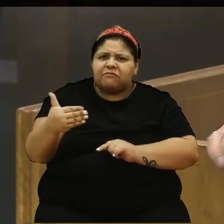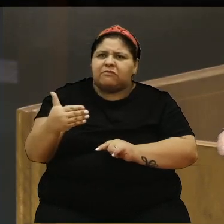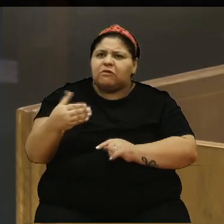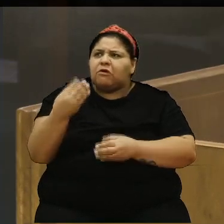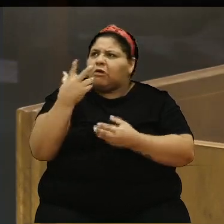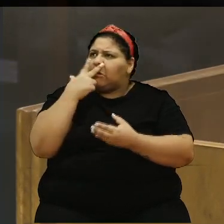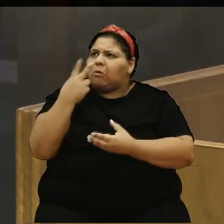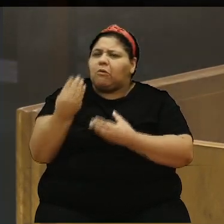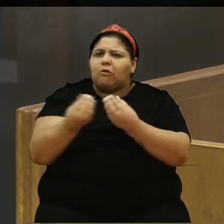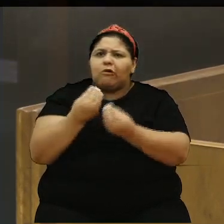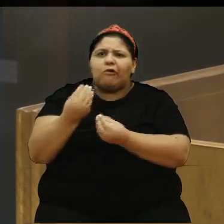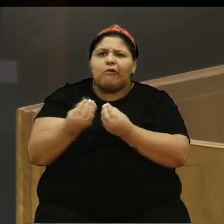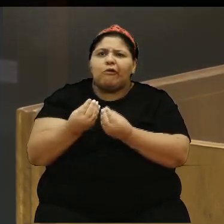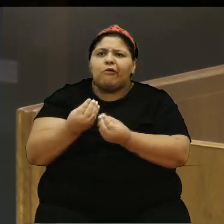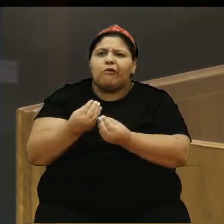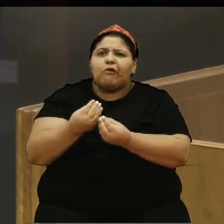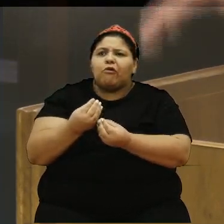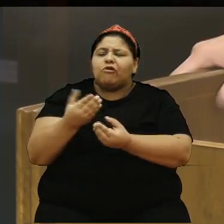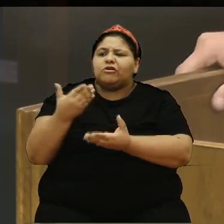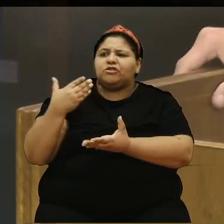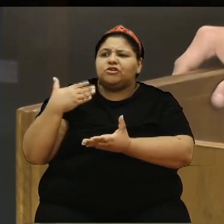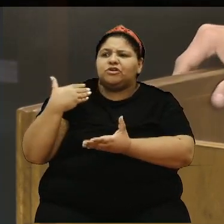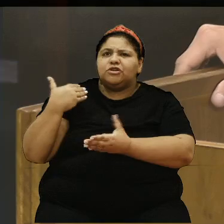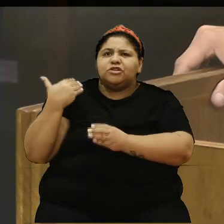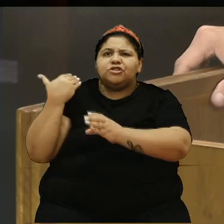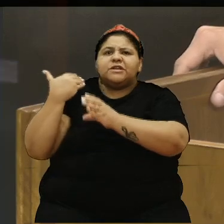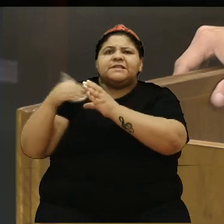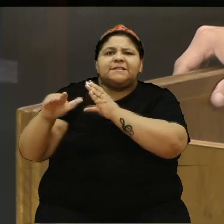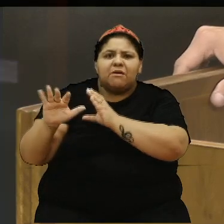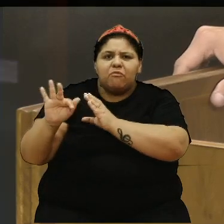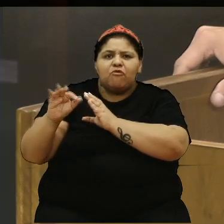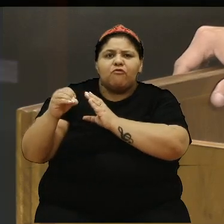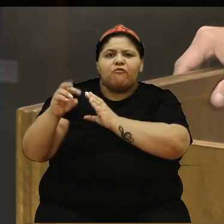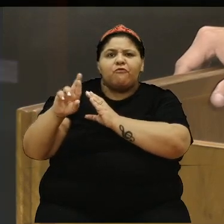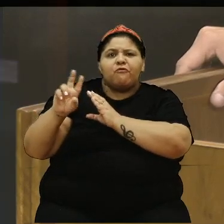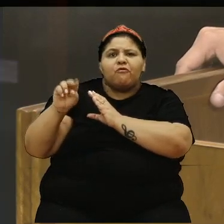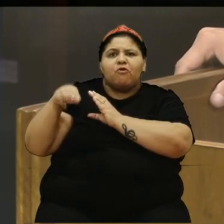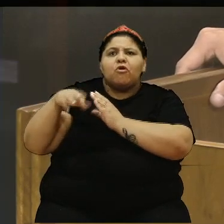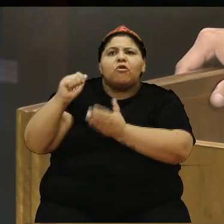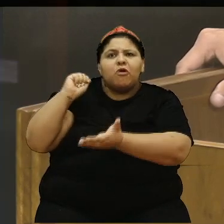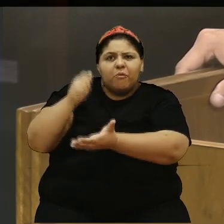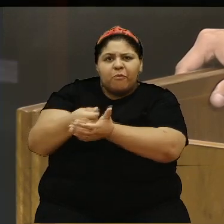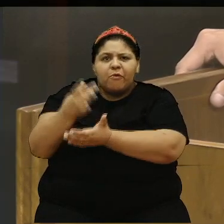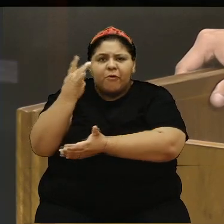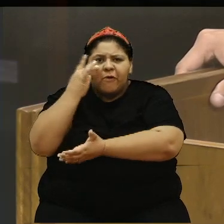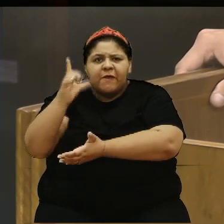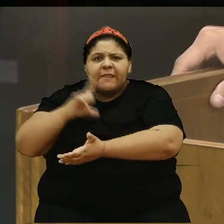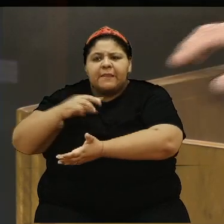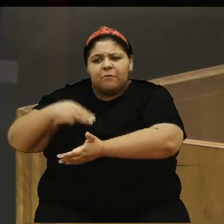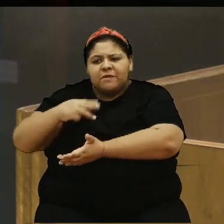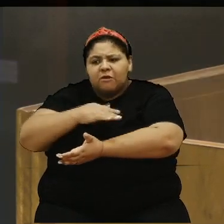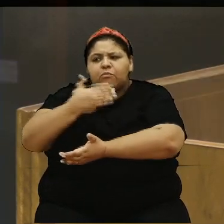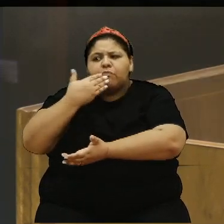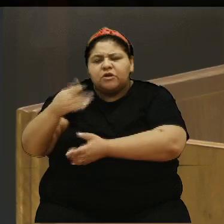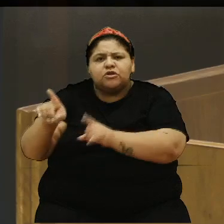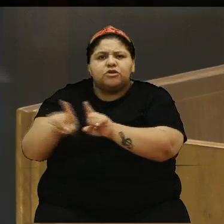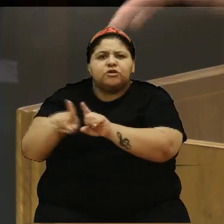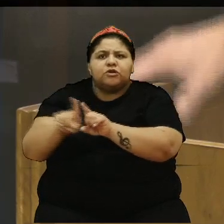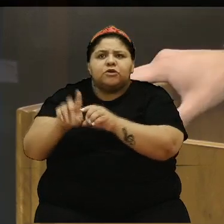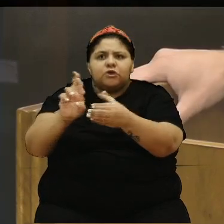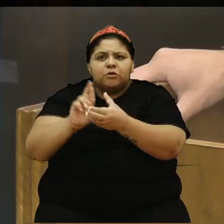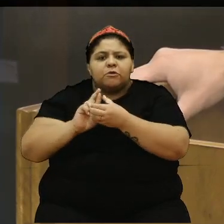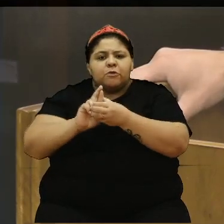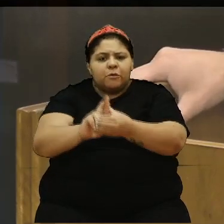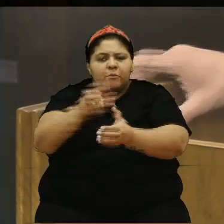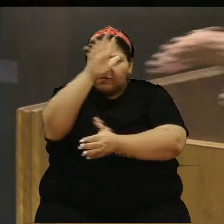se fosse... Como é que a gente recebe uma intimação ali do fórum, a gente é obrigado a estar presente? Tem que o Ministério Público interferir, a Procuradoria do